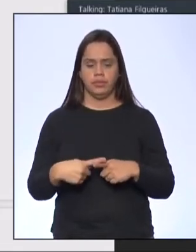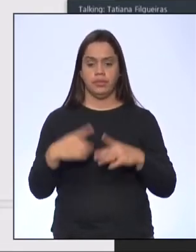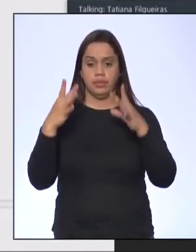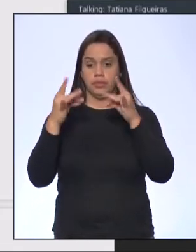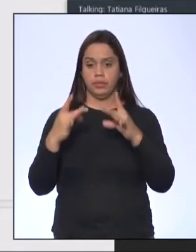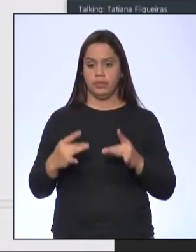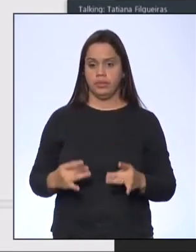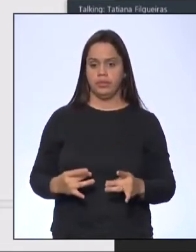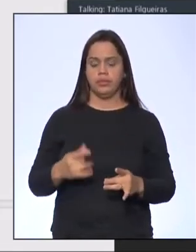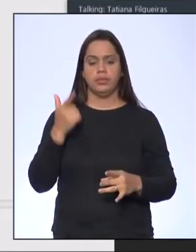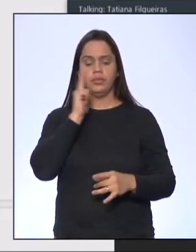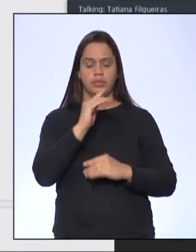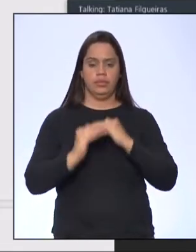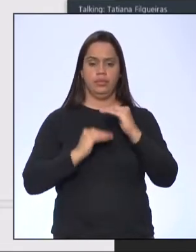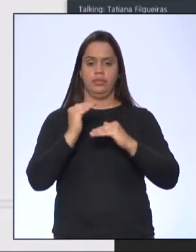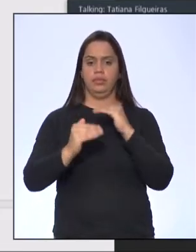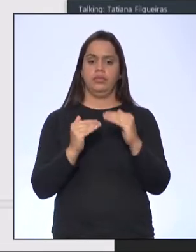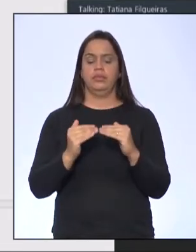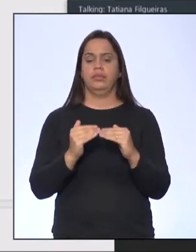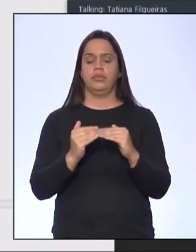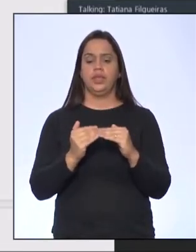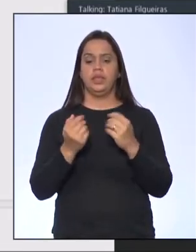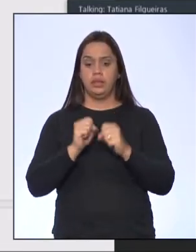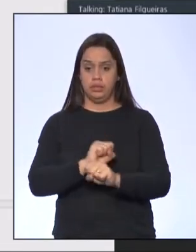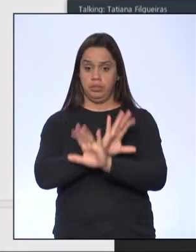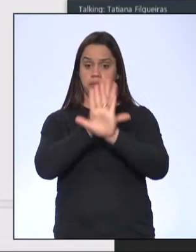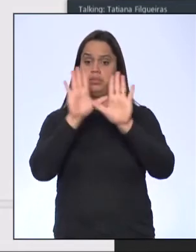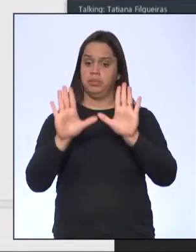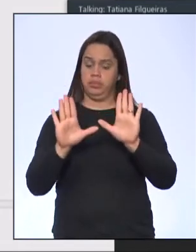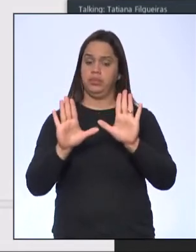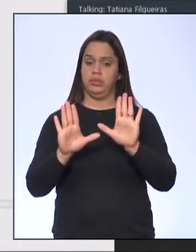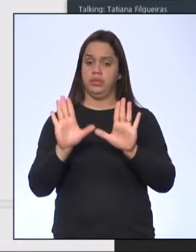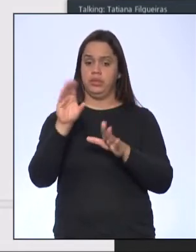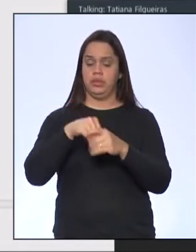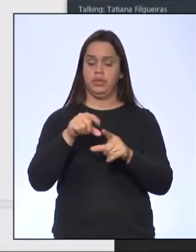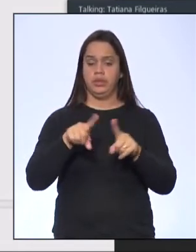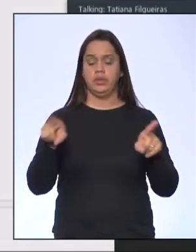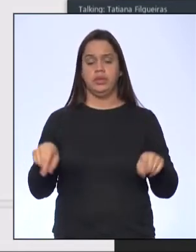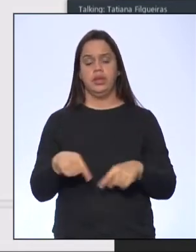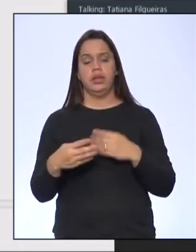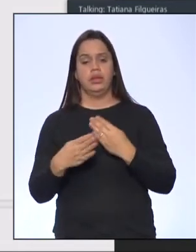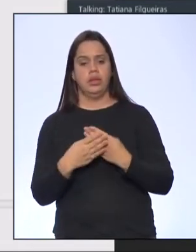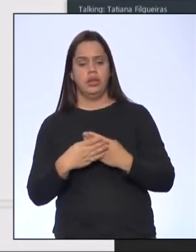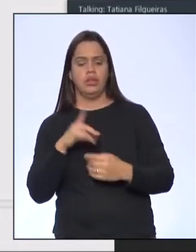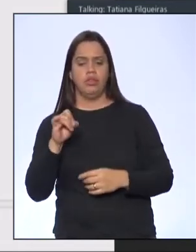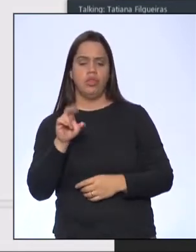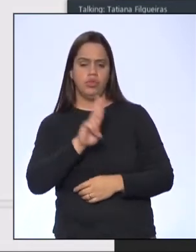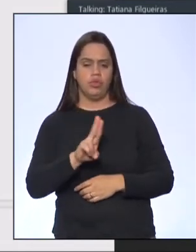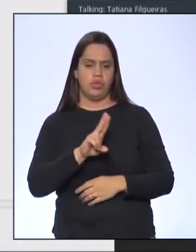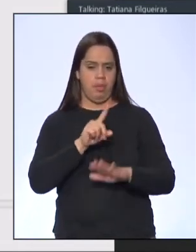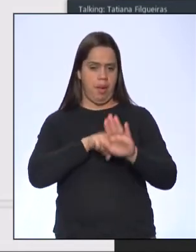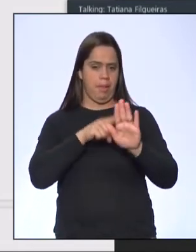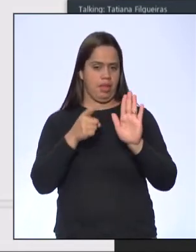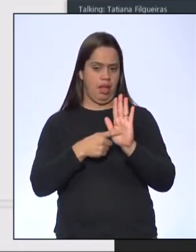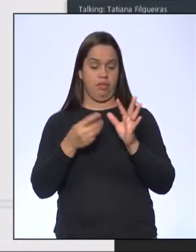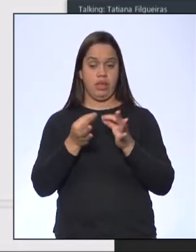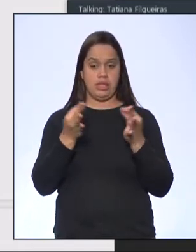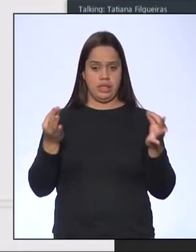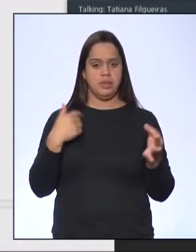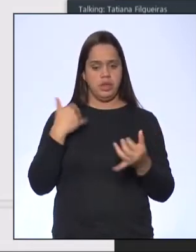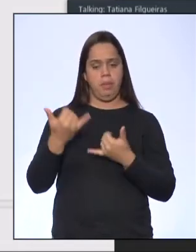poder desenvolver atividades que sejam explícitas em sala de aula. Eu brinco, se eu fosse usar uma metáfora muito simplista aqui,